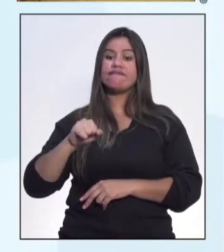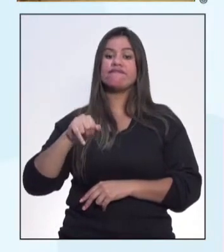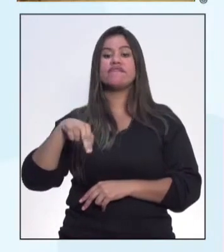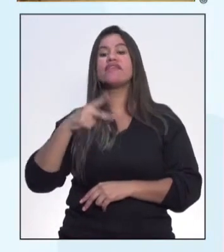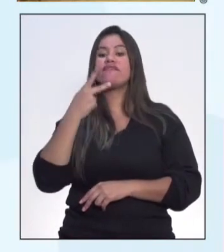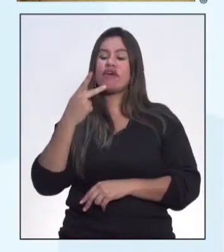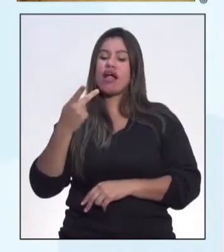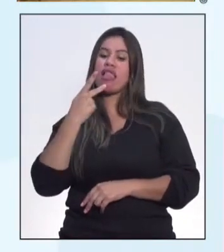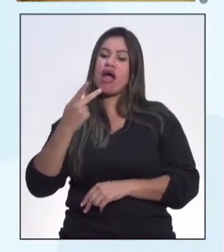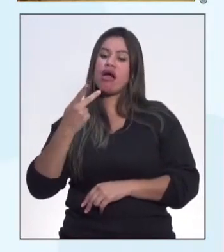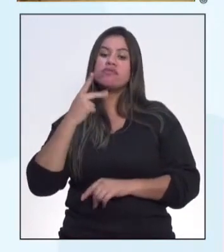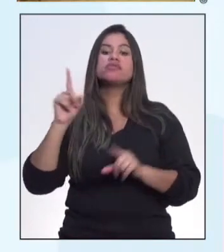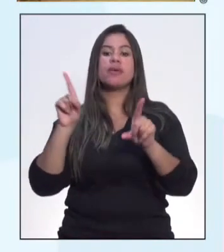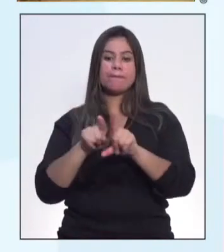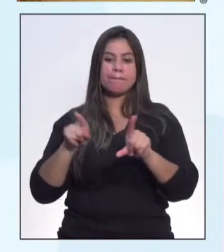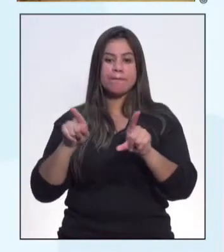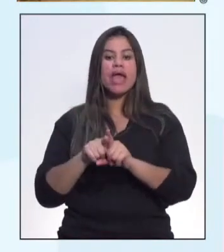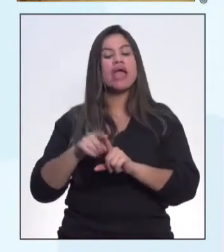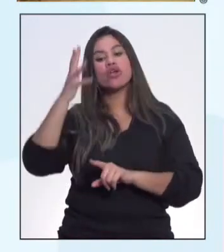que existe